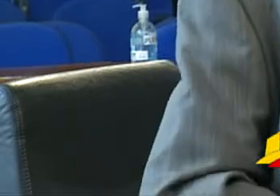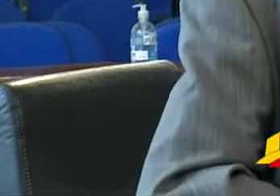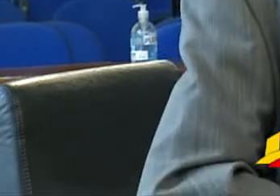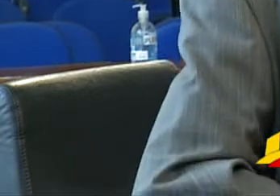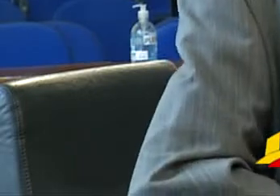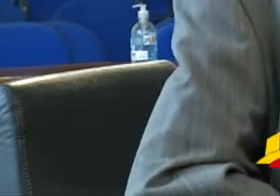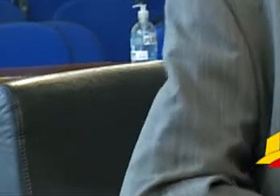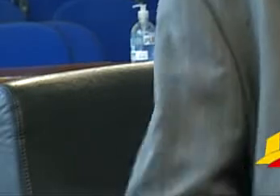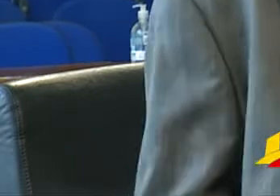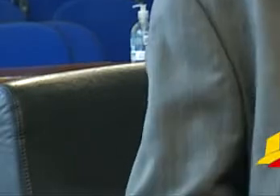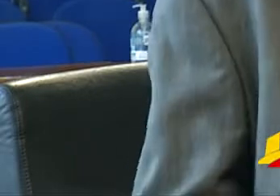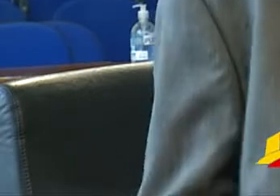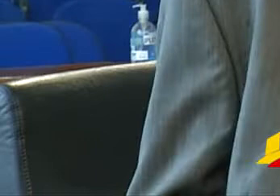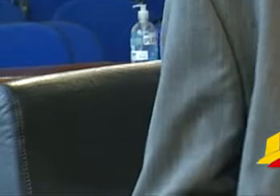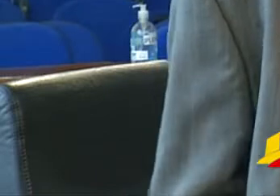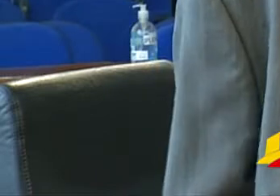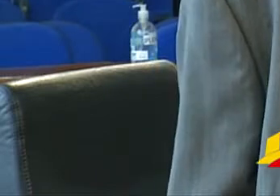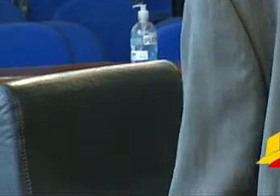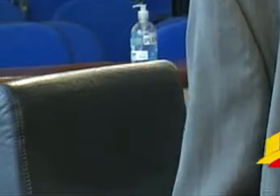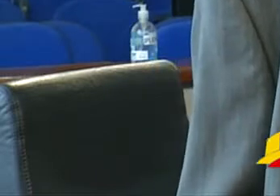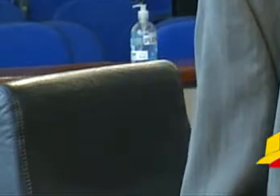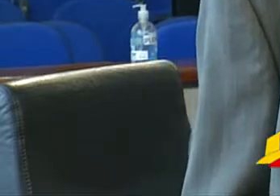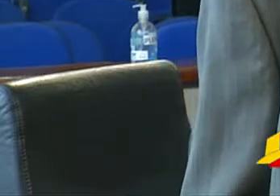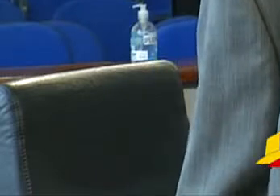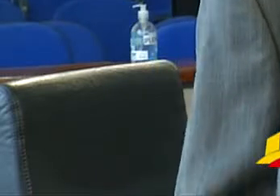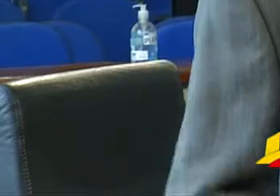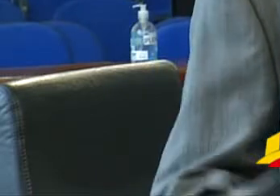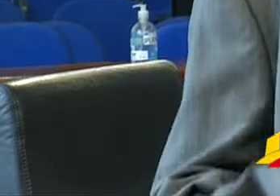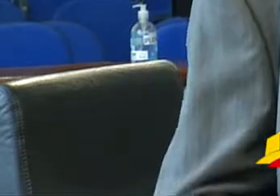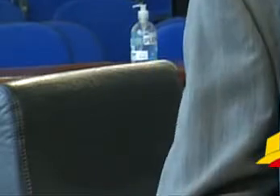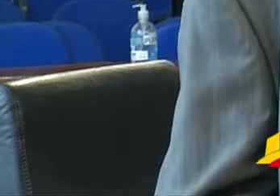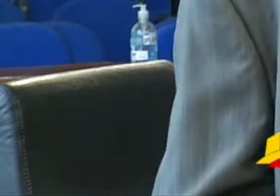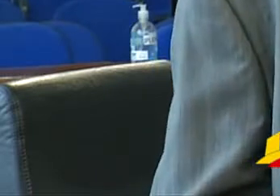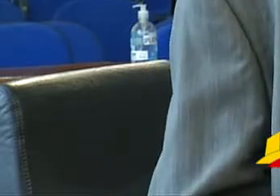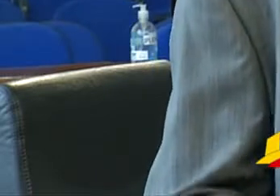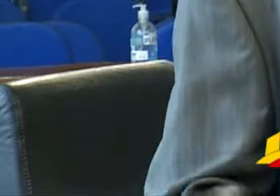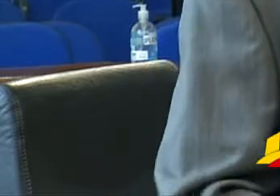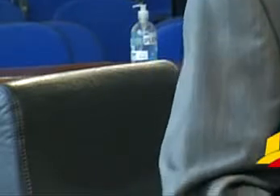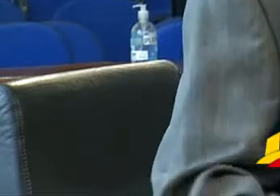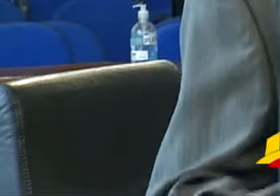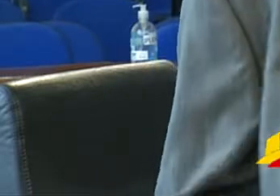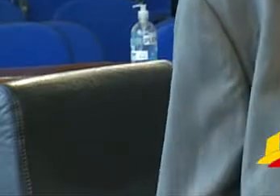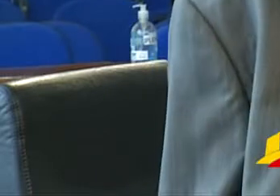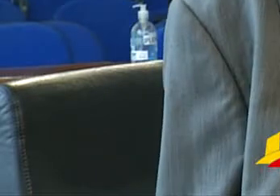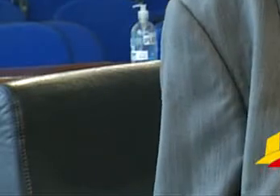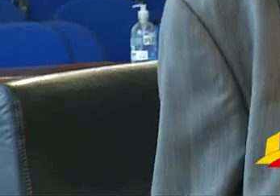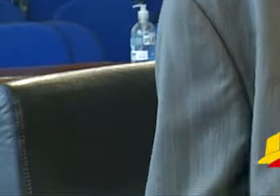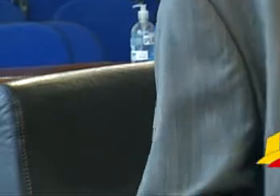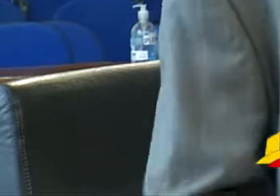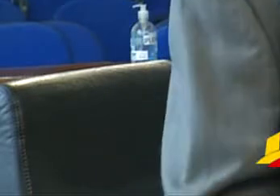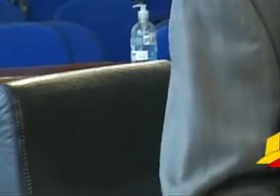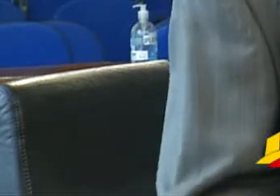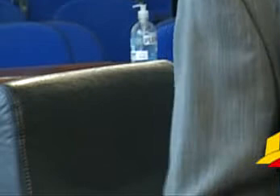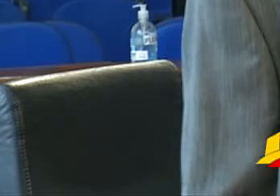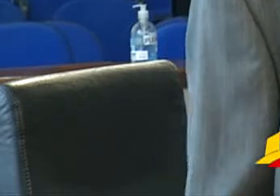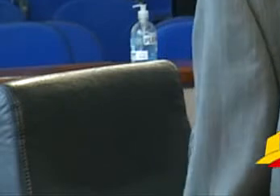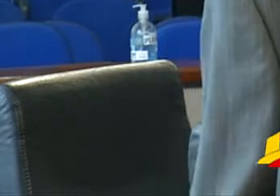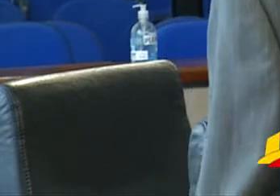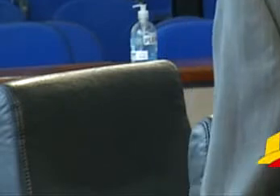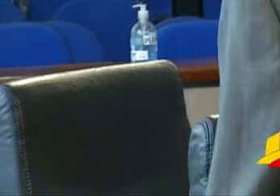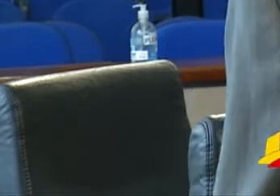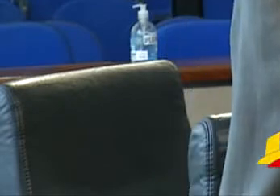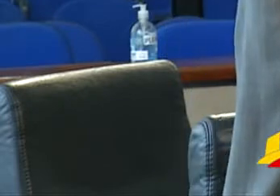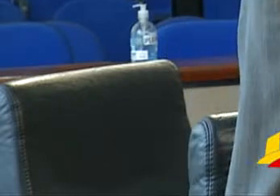os demais tem inteira pode falar à vontade eu não tenho problema só estou te explicando o porquê que o relator fez